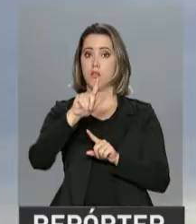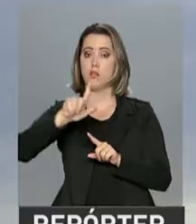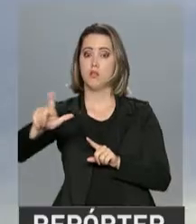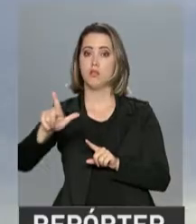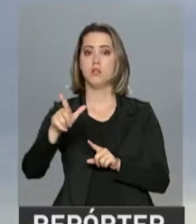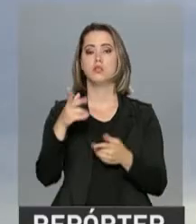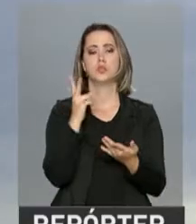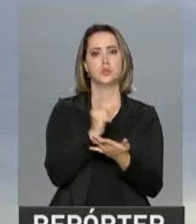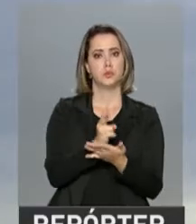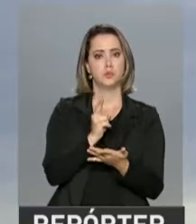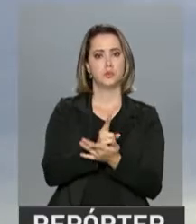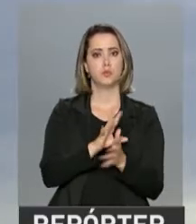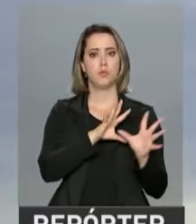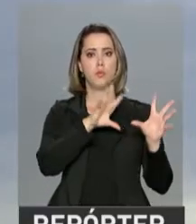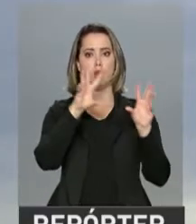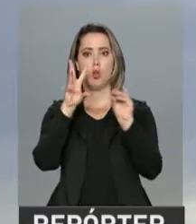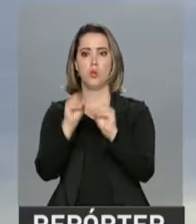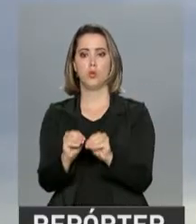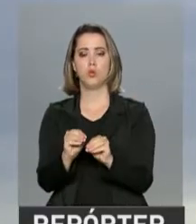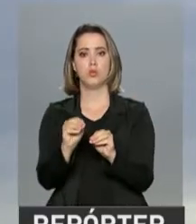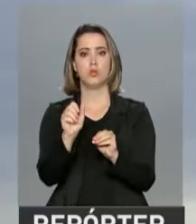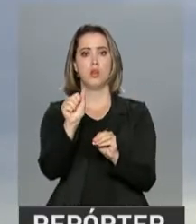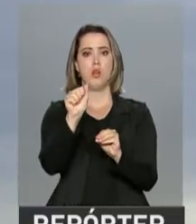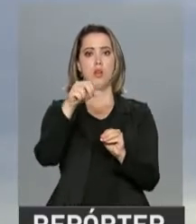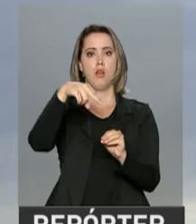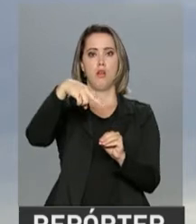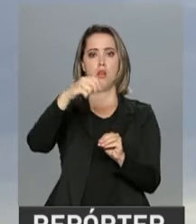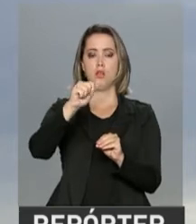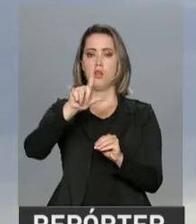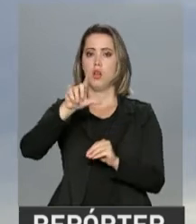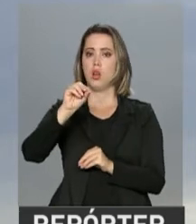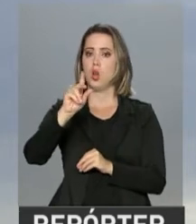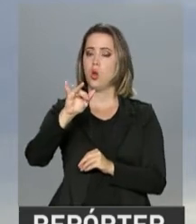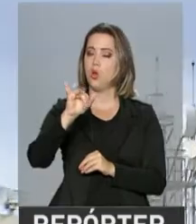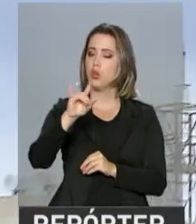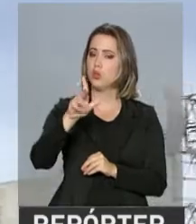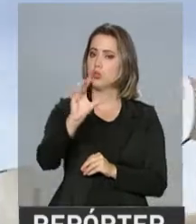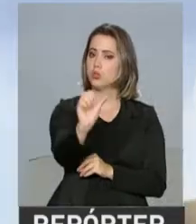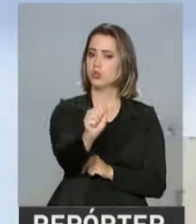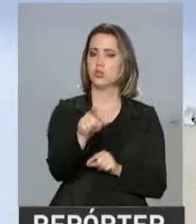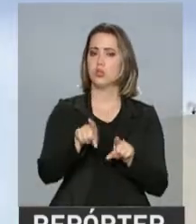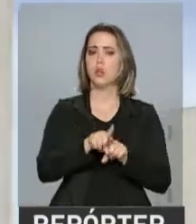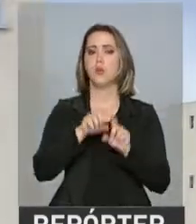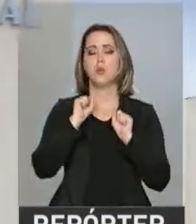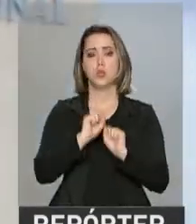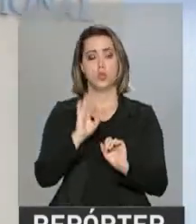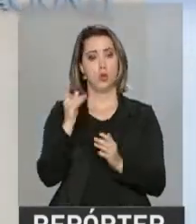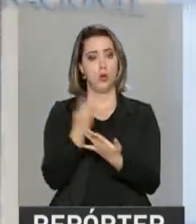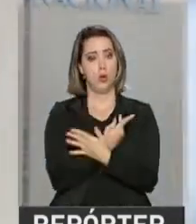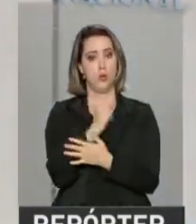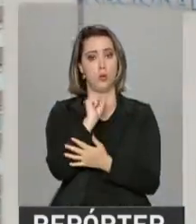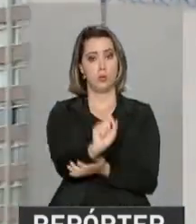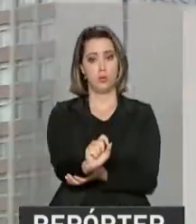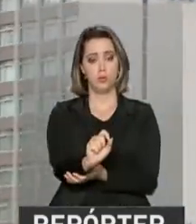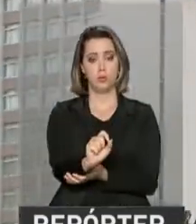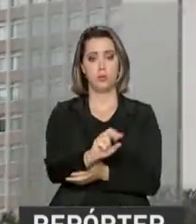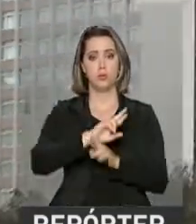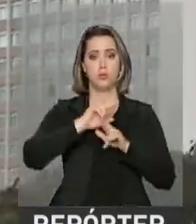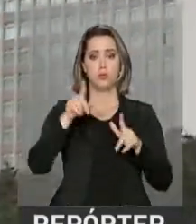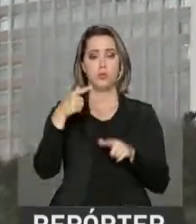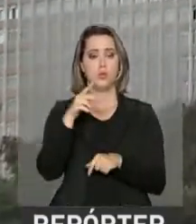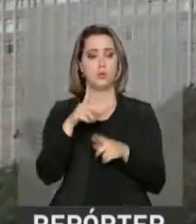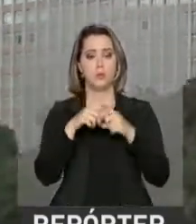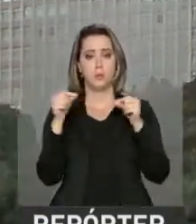o desligamento da tv analógica já ocorreu aqui no distrito federal e nas cidades de são paulo e rio verde